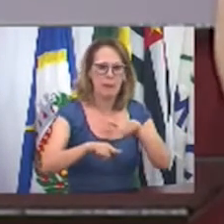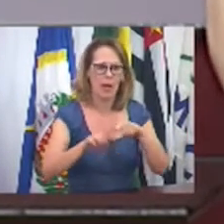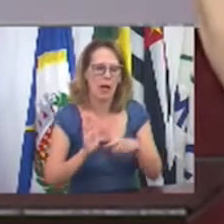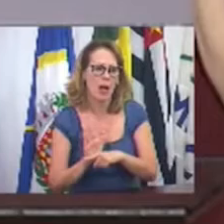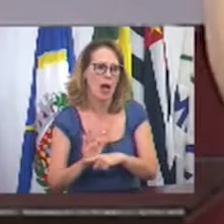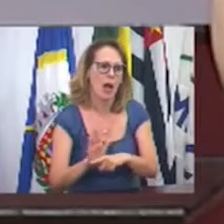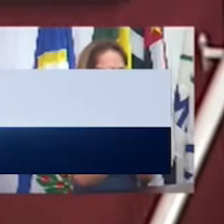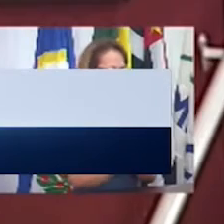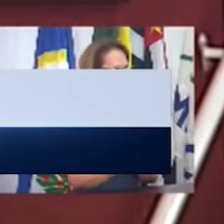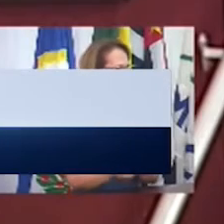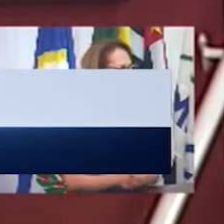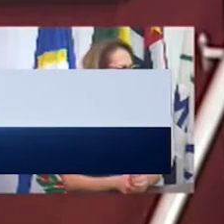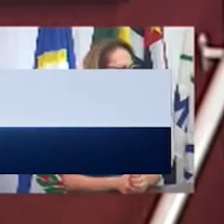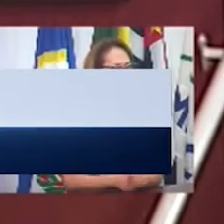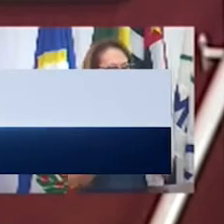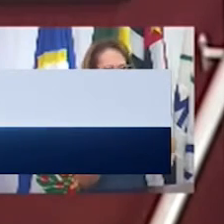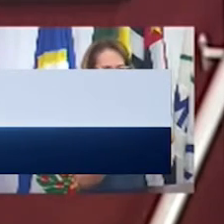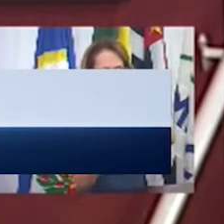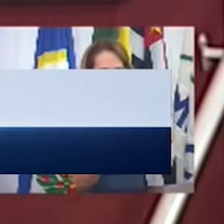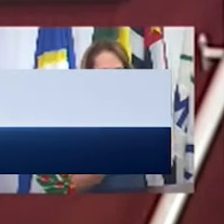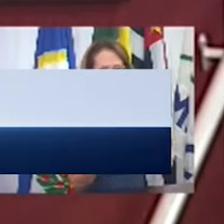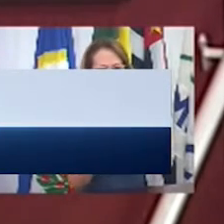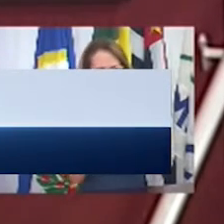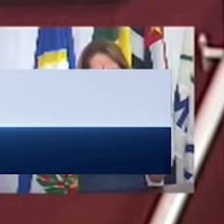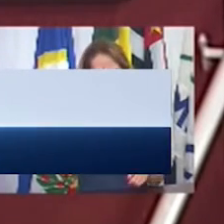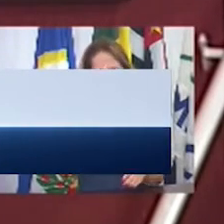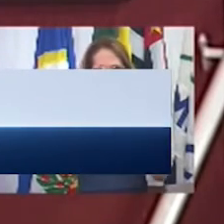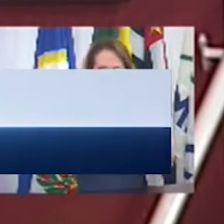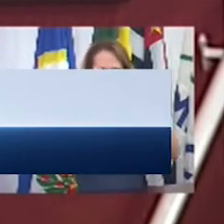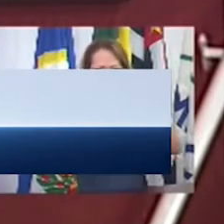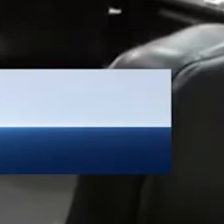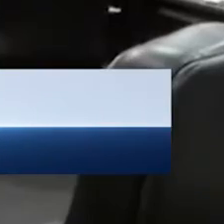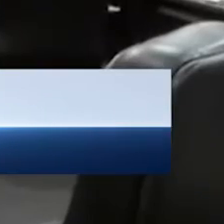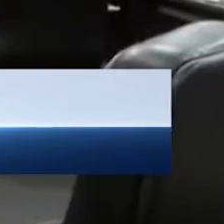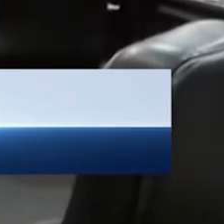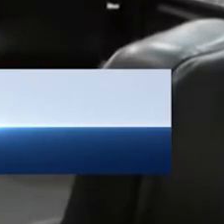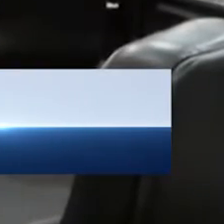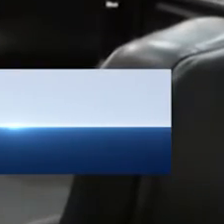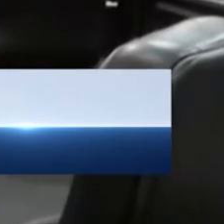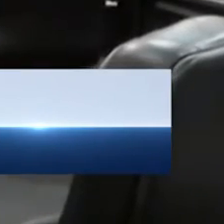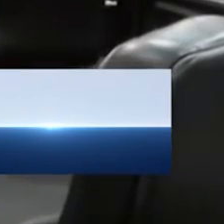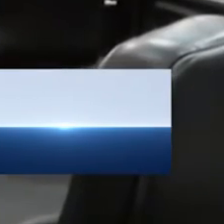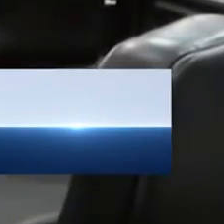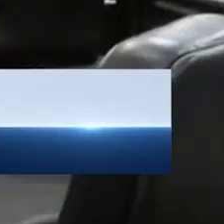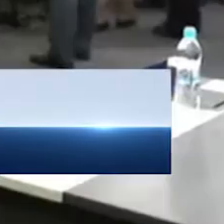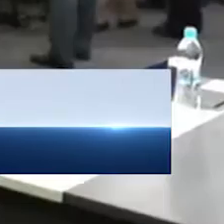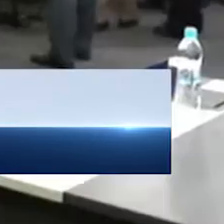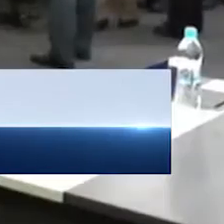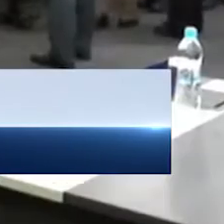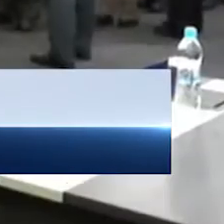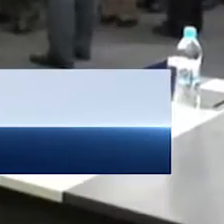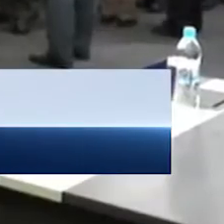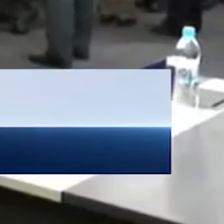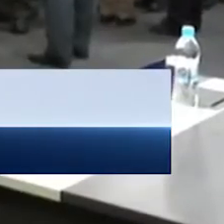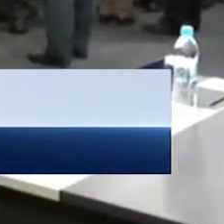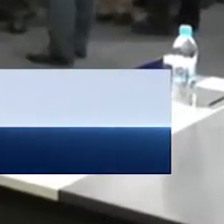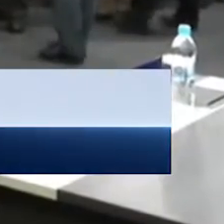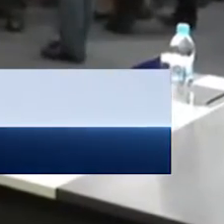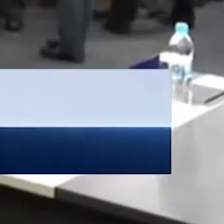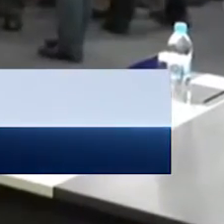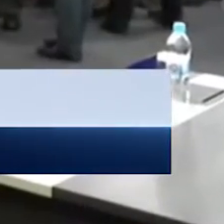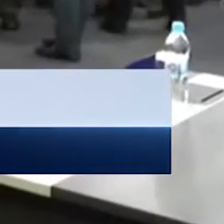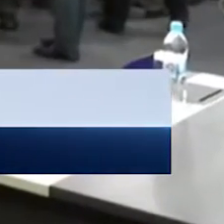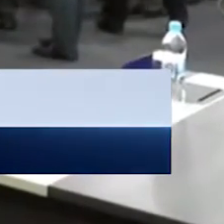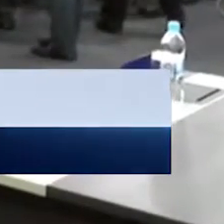com muito carinho. Já o vereador Serginho da Farmácia homenageou policiais militares que compõem a equipe Alfa pelos